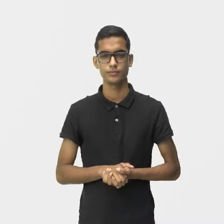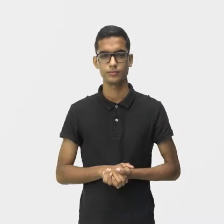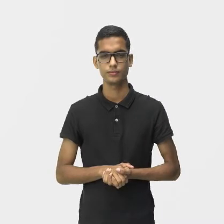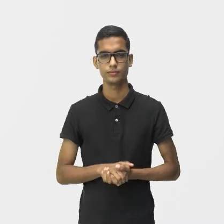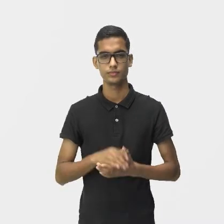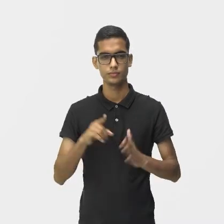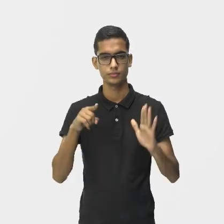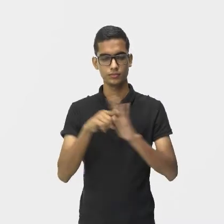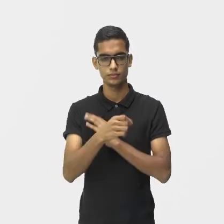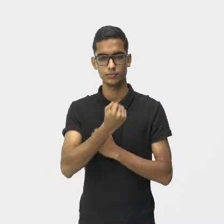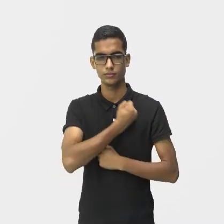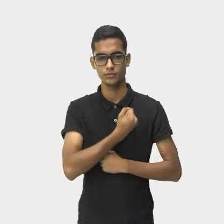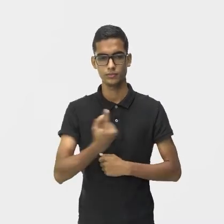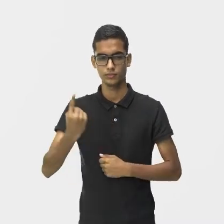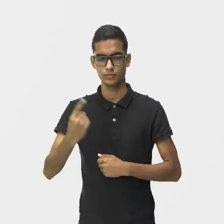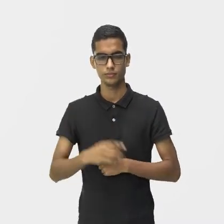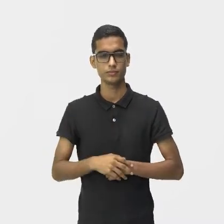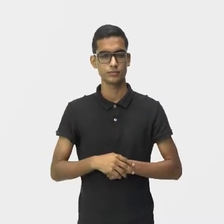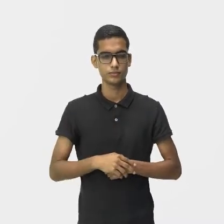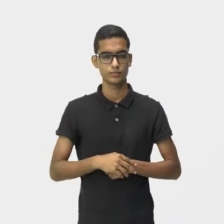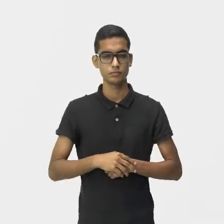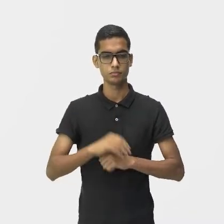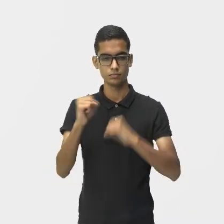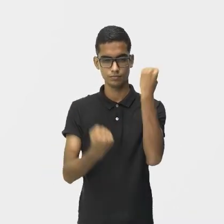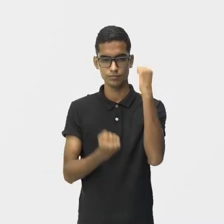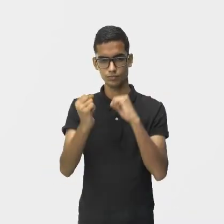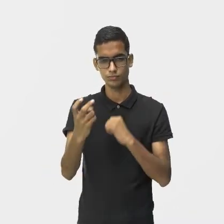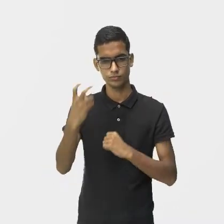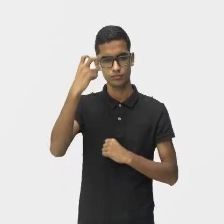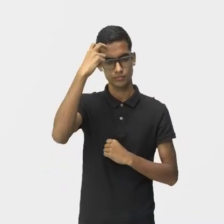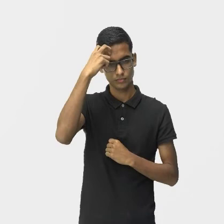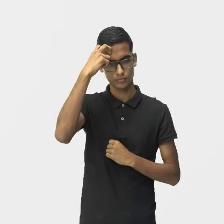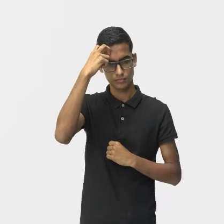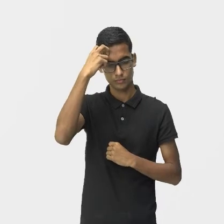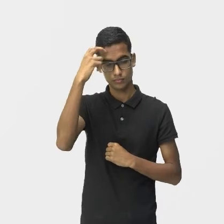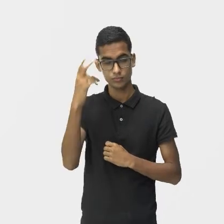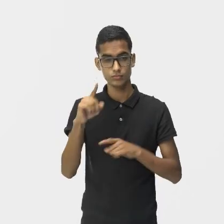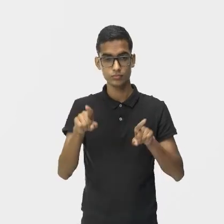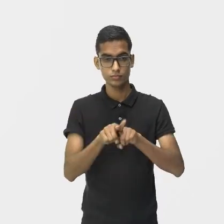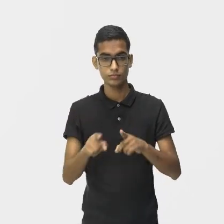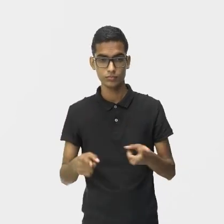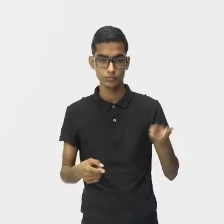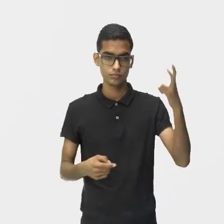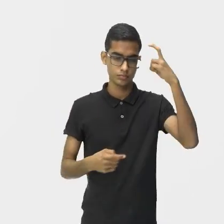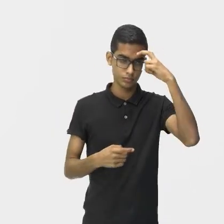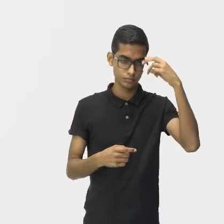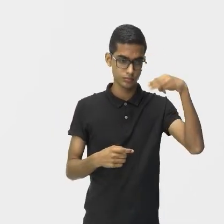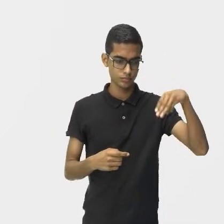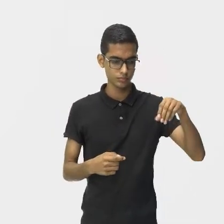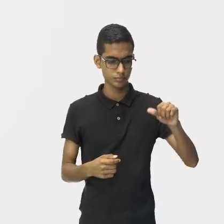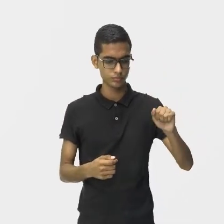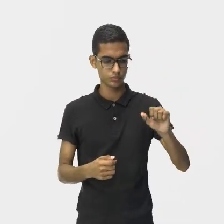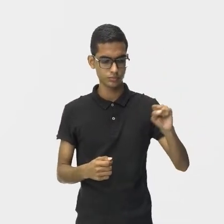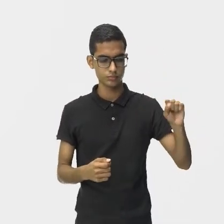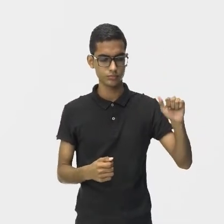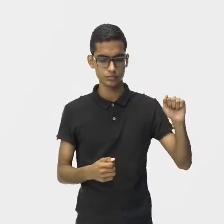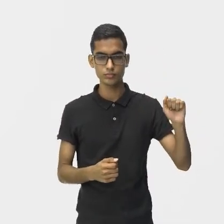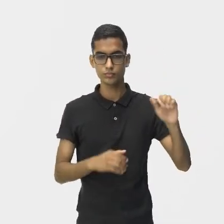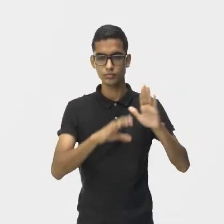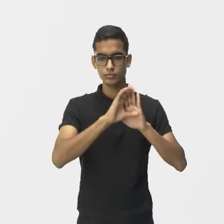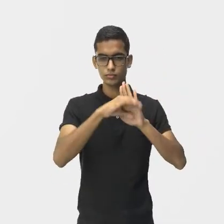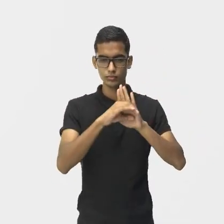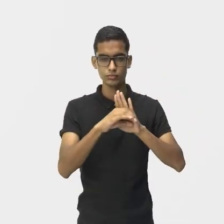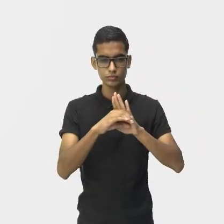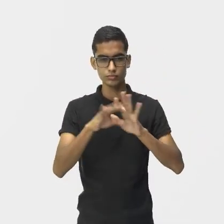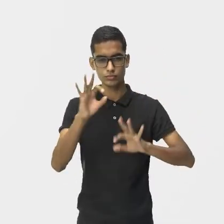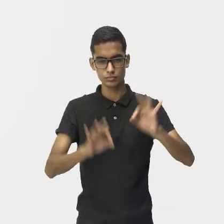A questão número 1 diz o seguinte: indústria cultural e cultura de massa são conceitos elaborados por filósofos